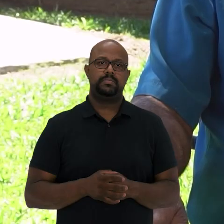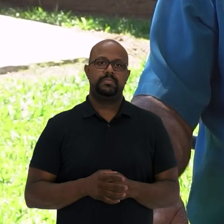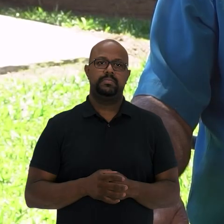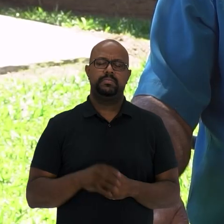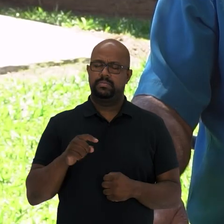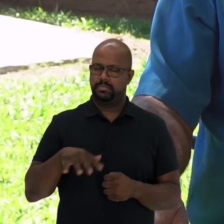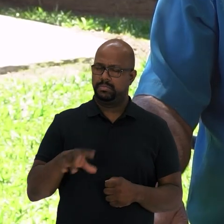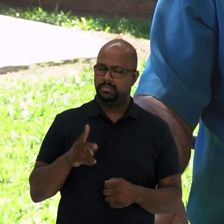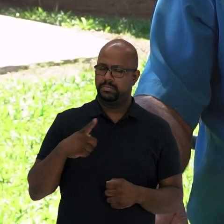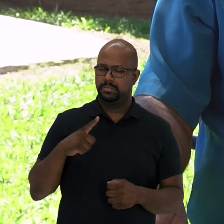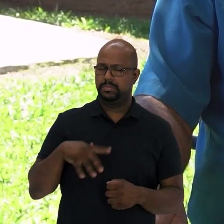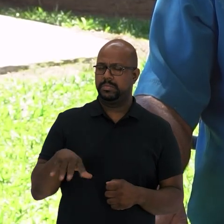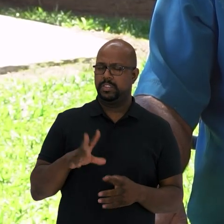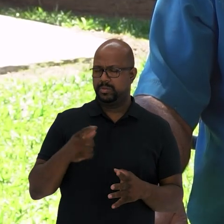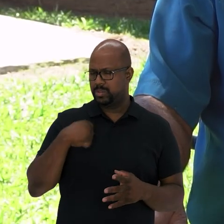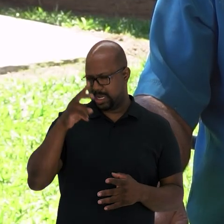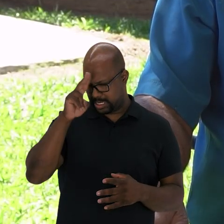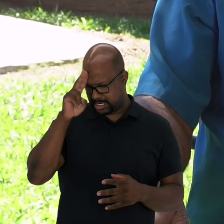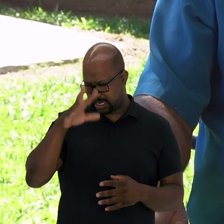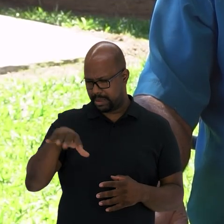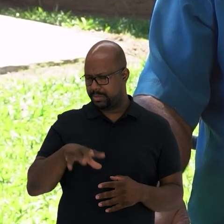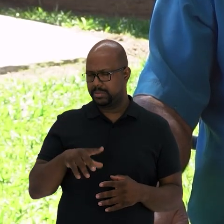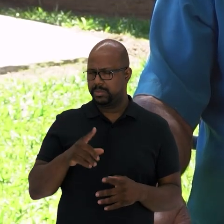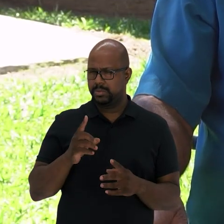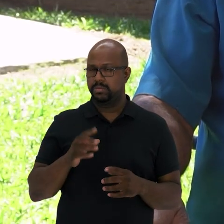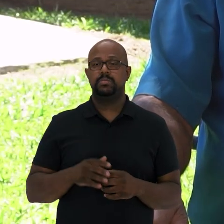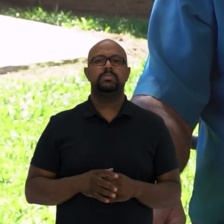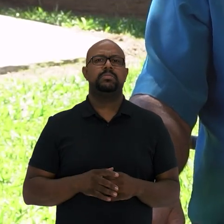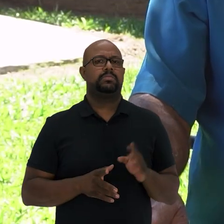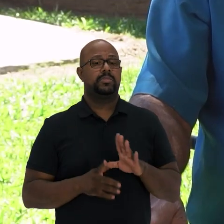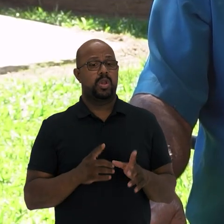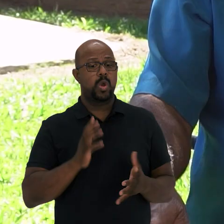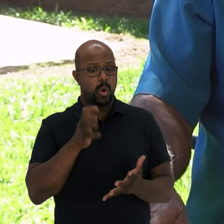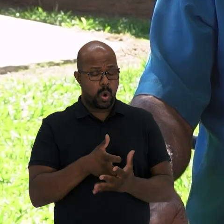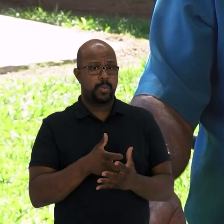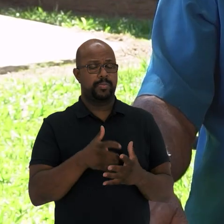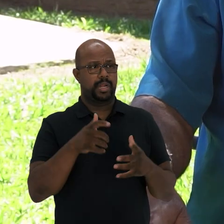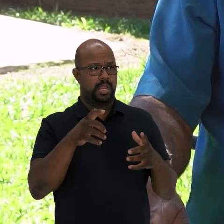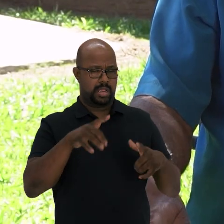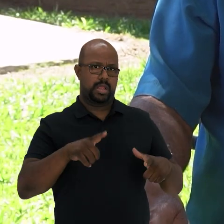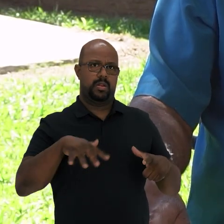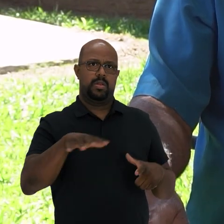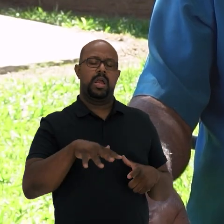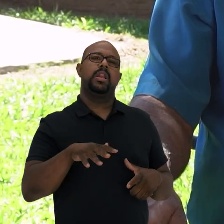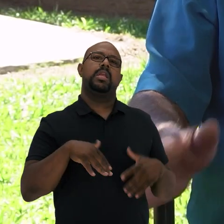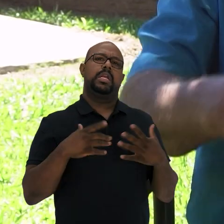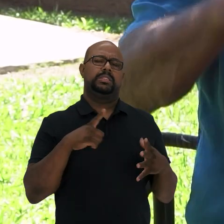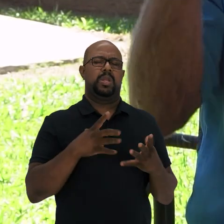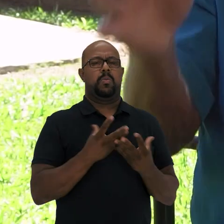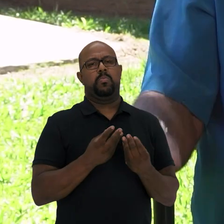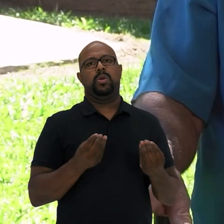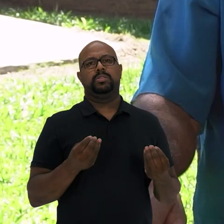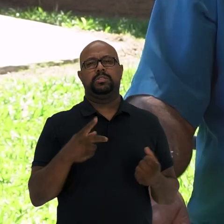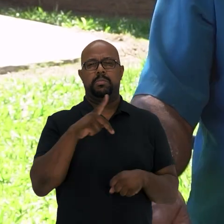E na sua terra sempre teve isso? Como é que o senhor lembra disso? Como é que o senhor se deparou com isso? Não, eu comprei aquela propriedade aí, né? E aí